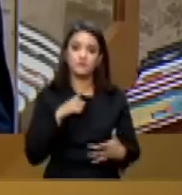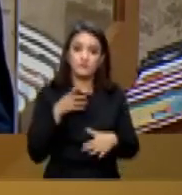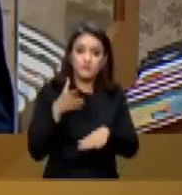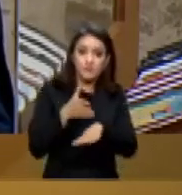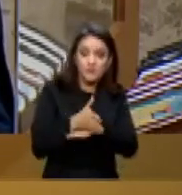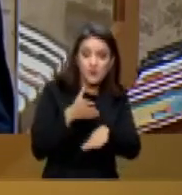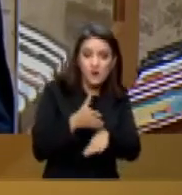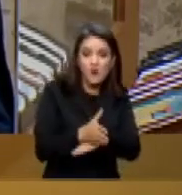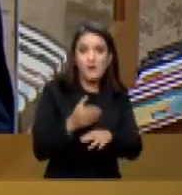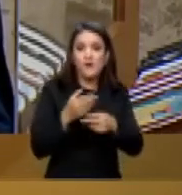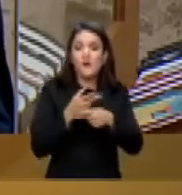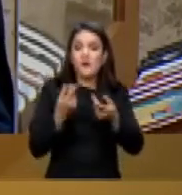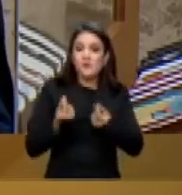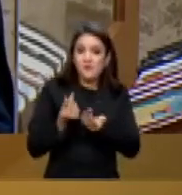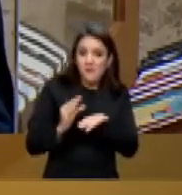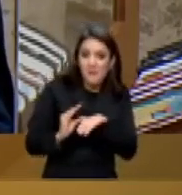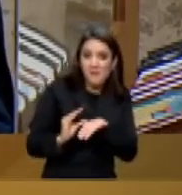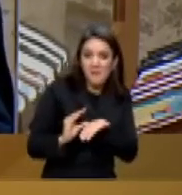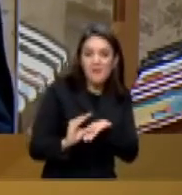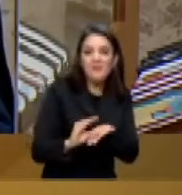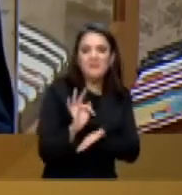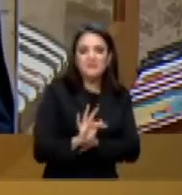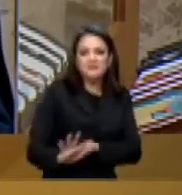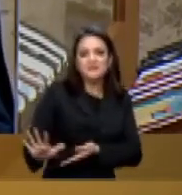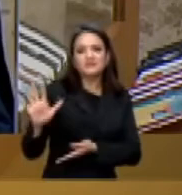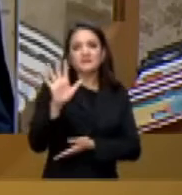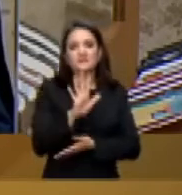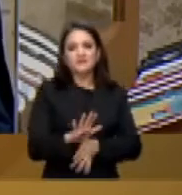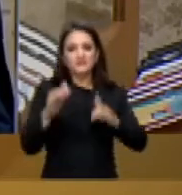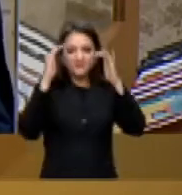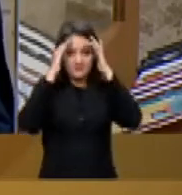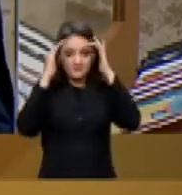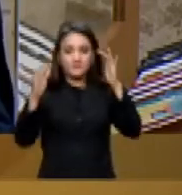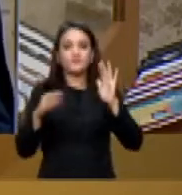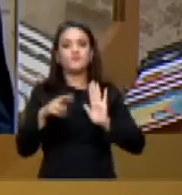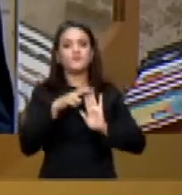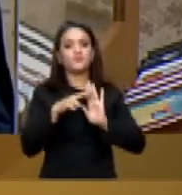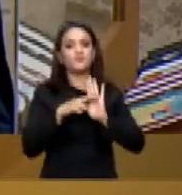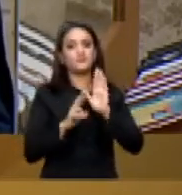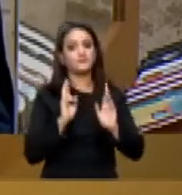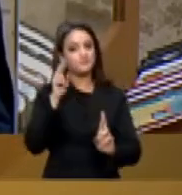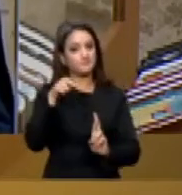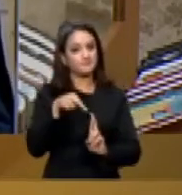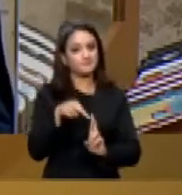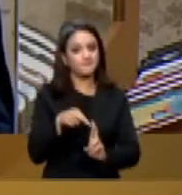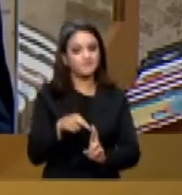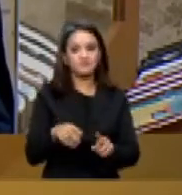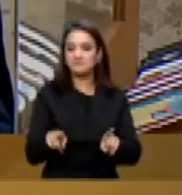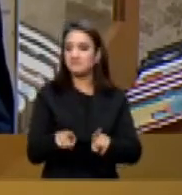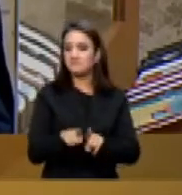a recursos federais à observância das normas de referência também não